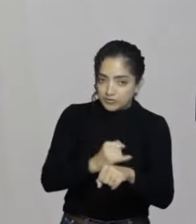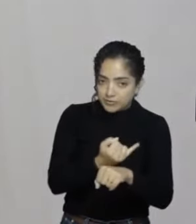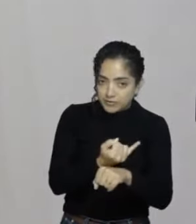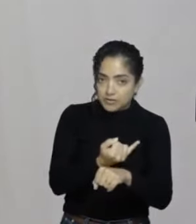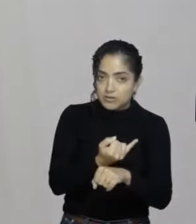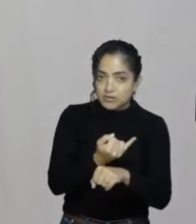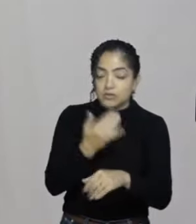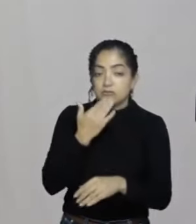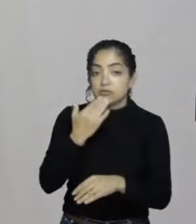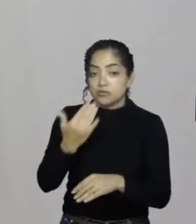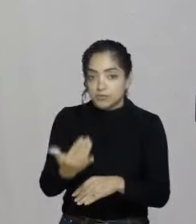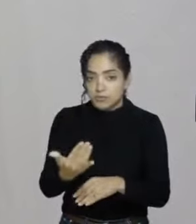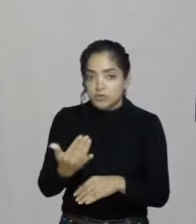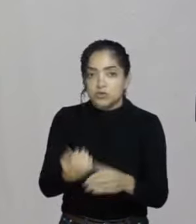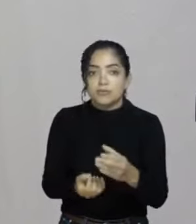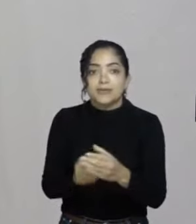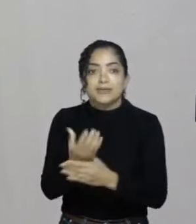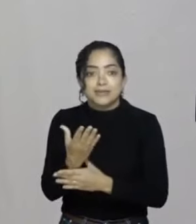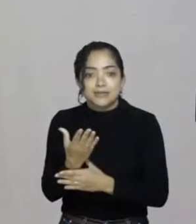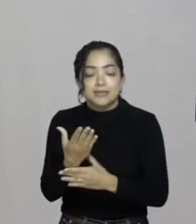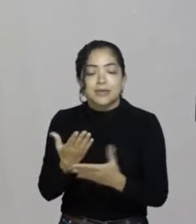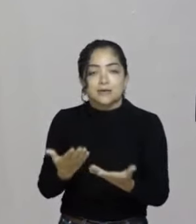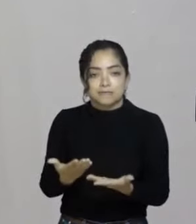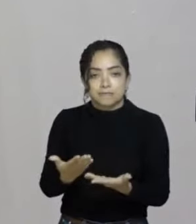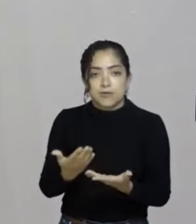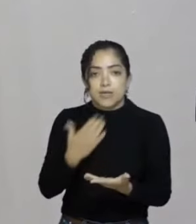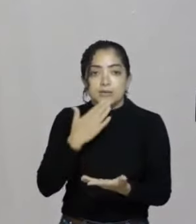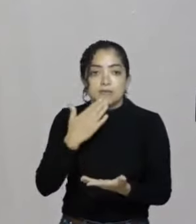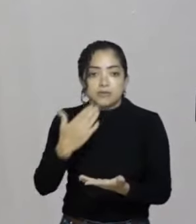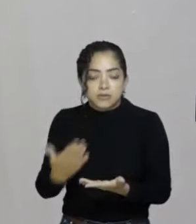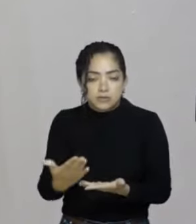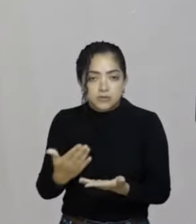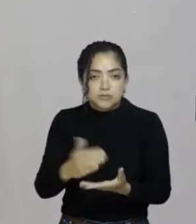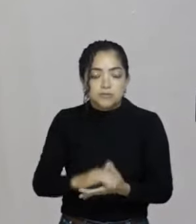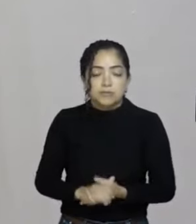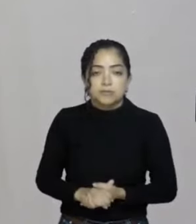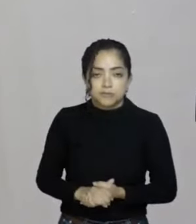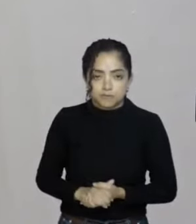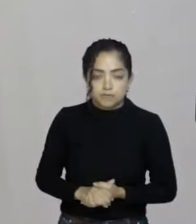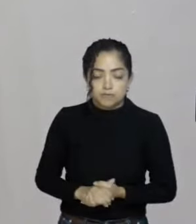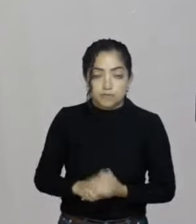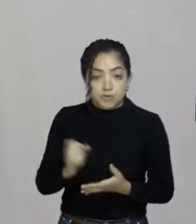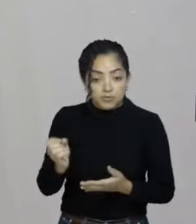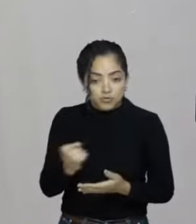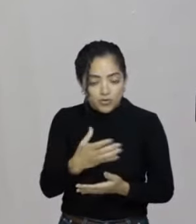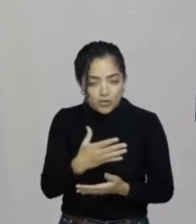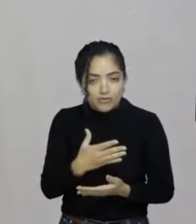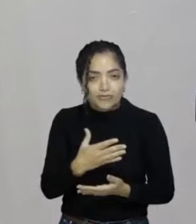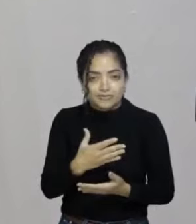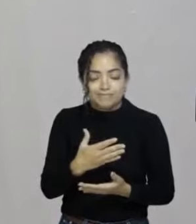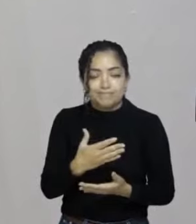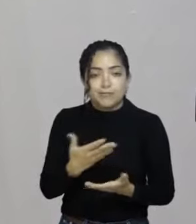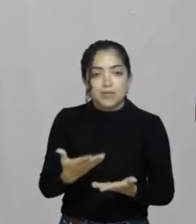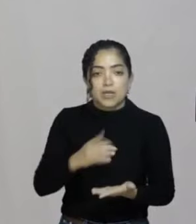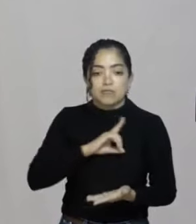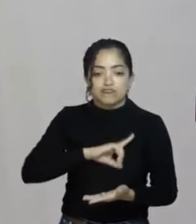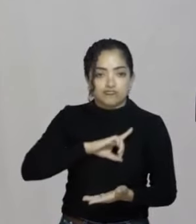fez o pedido para que a gente solicitasse essa essa nova função na verdade né para